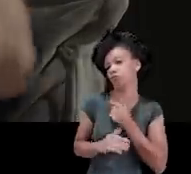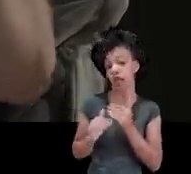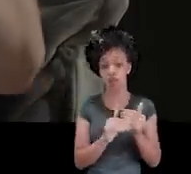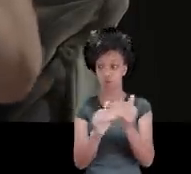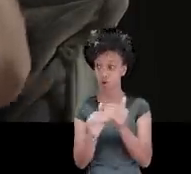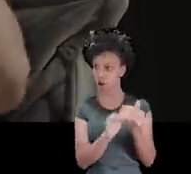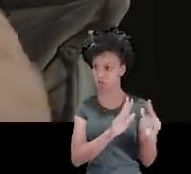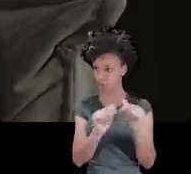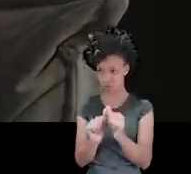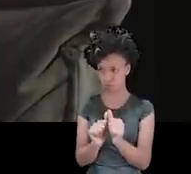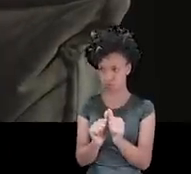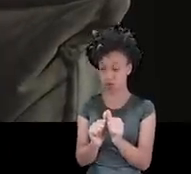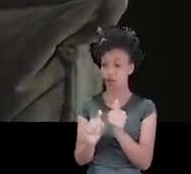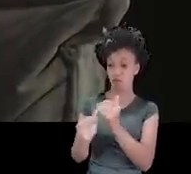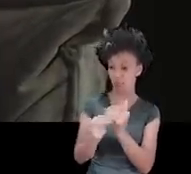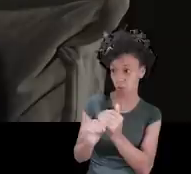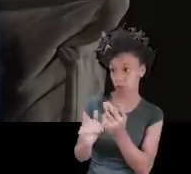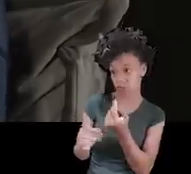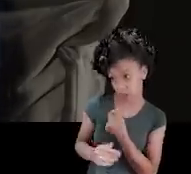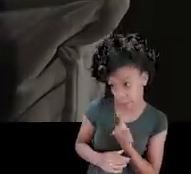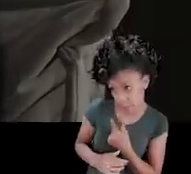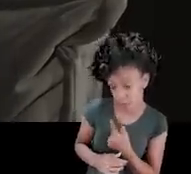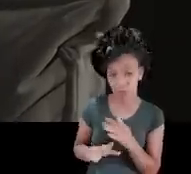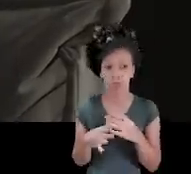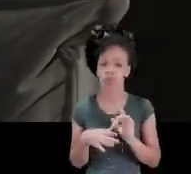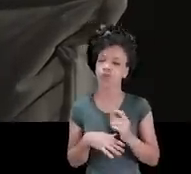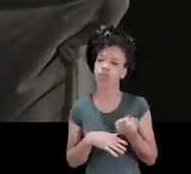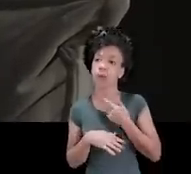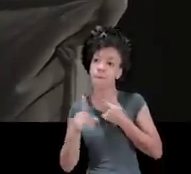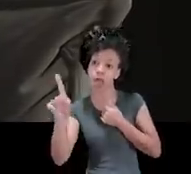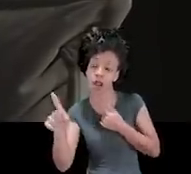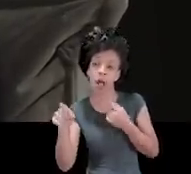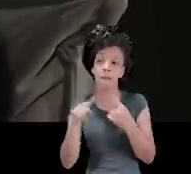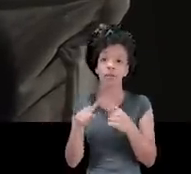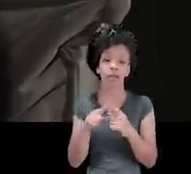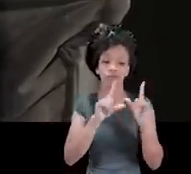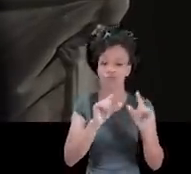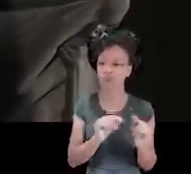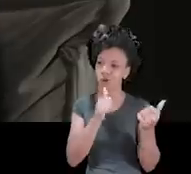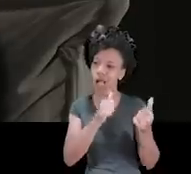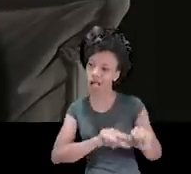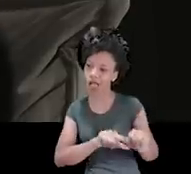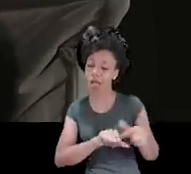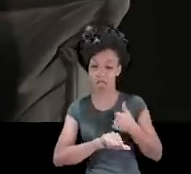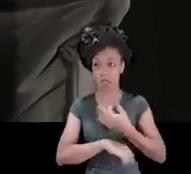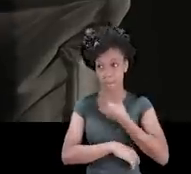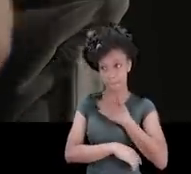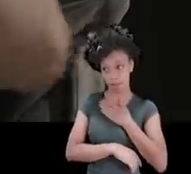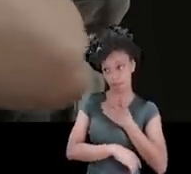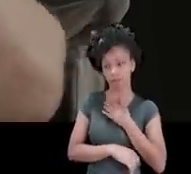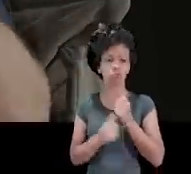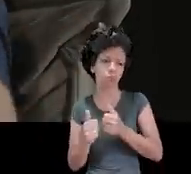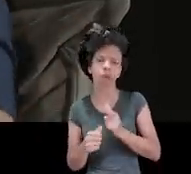todo mundo. Exato. E eu igualo você na piada e tal. Exato. Então eu não vou deixar de fazer piada com ela, porque aí eu diminuo ela. Essa é a minha visão. Uhum. Tudo